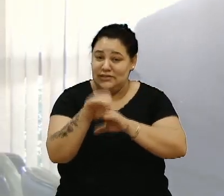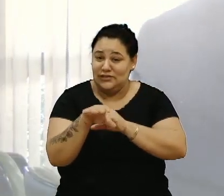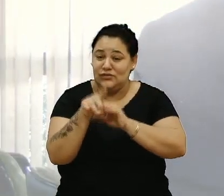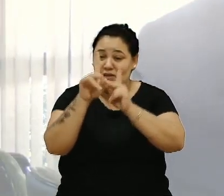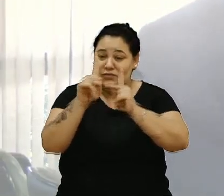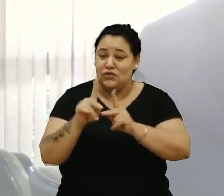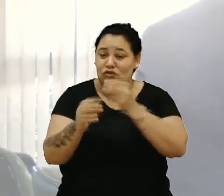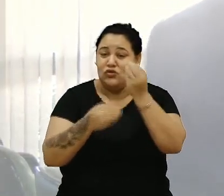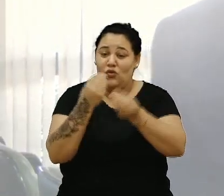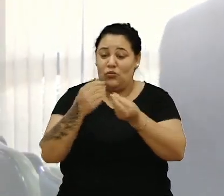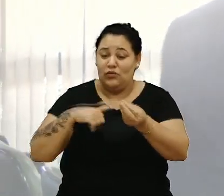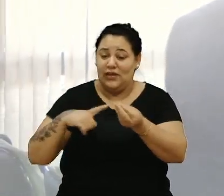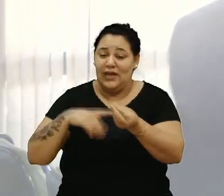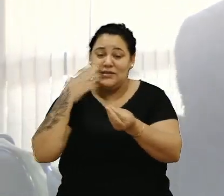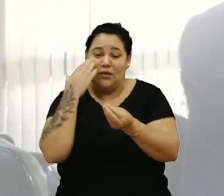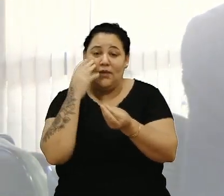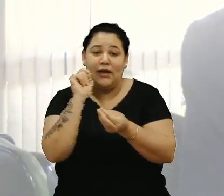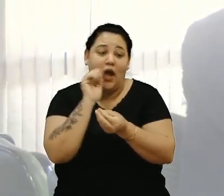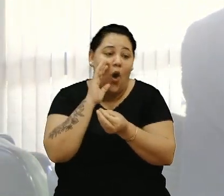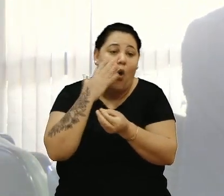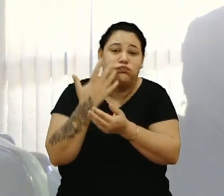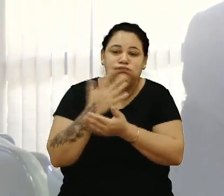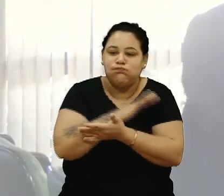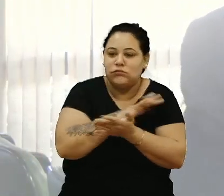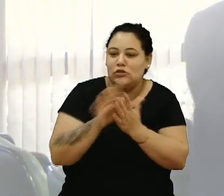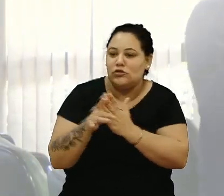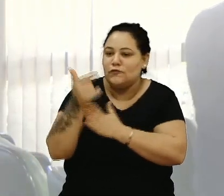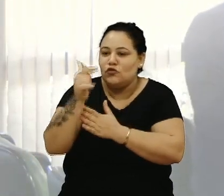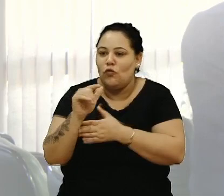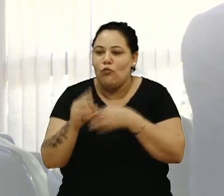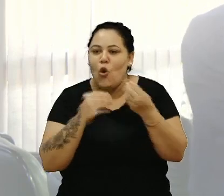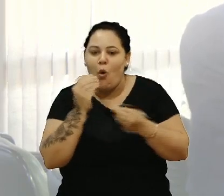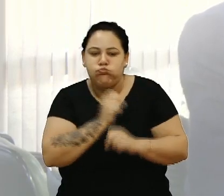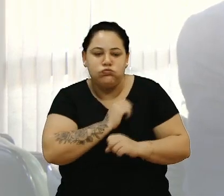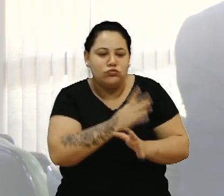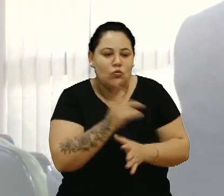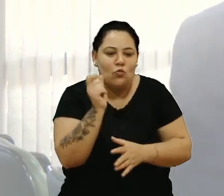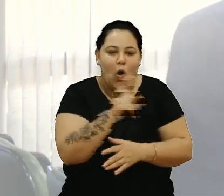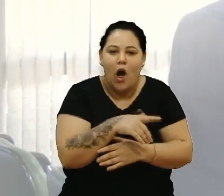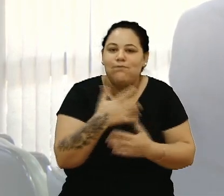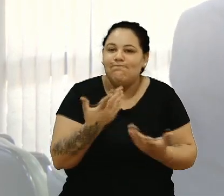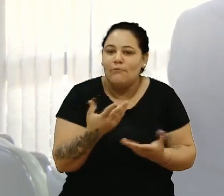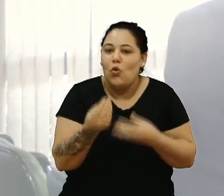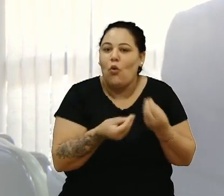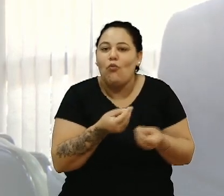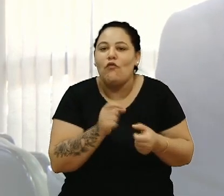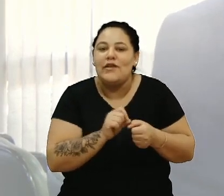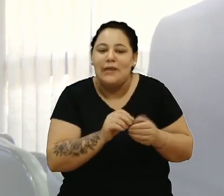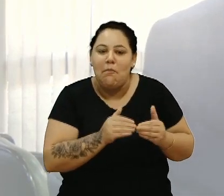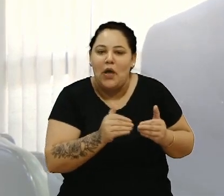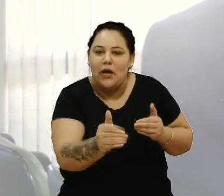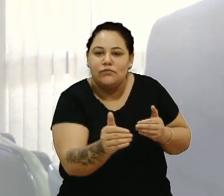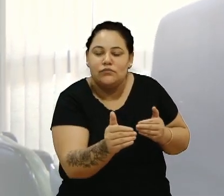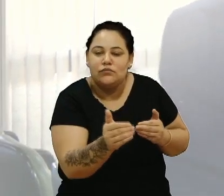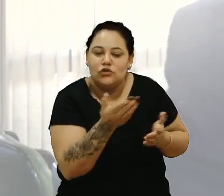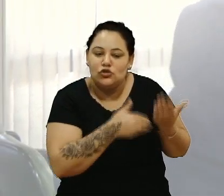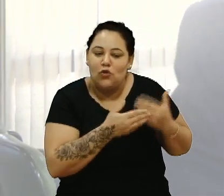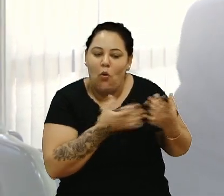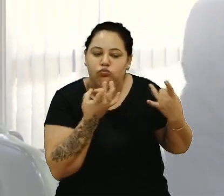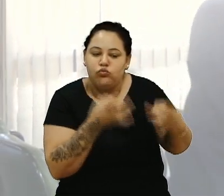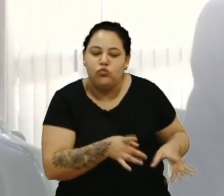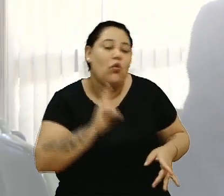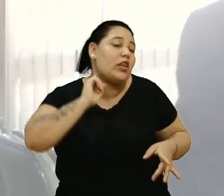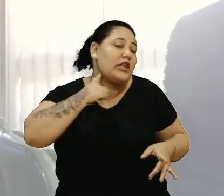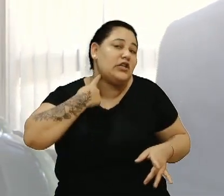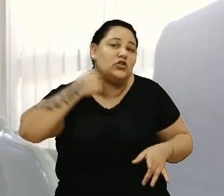se portar diante agora, daqui para frente, como vamos fazer? Todo o descarte correto do lixo, a questão do